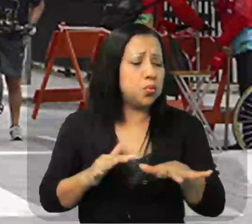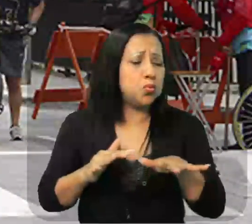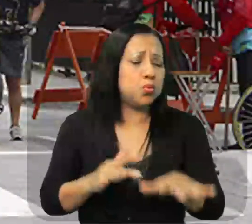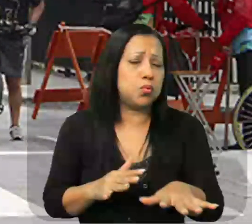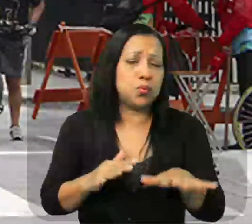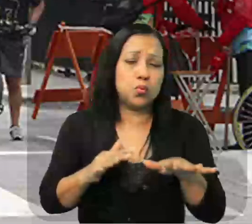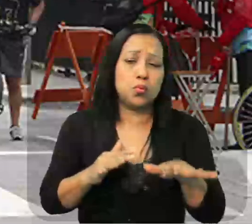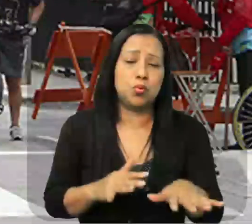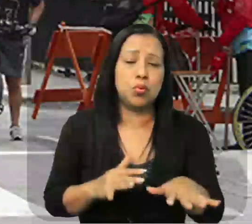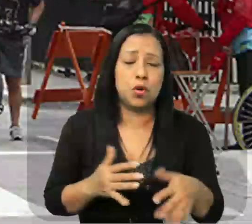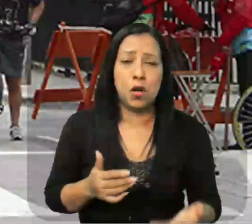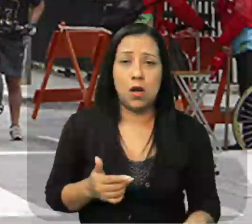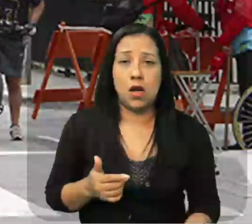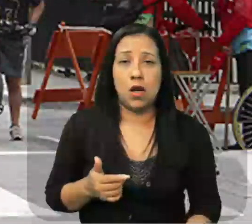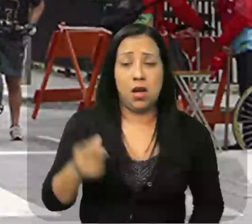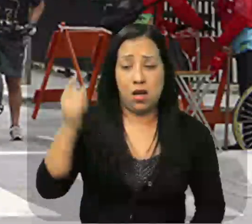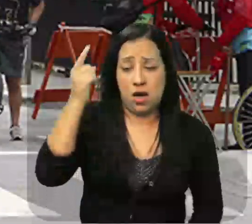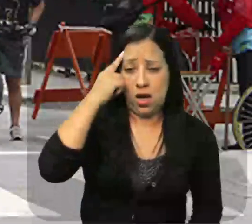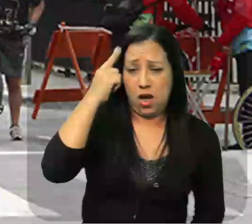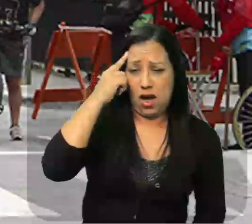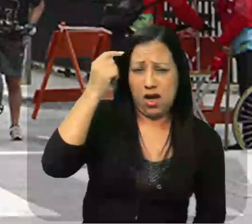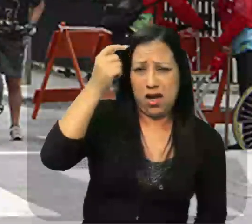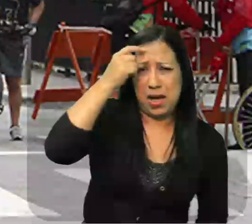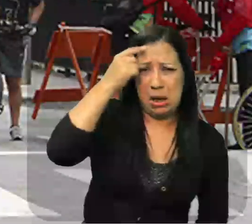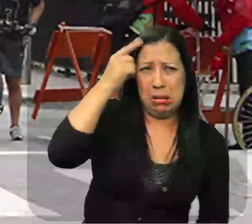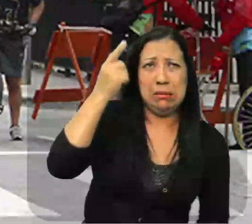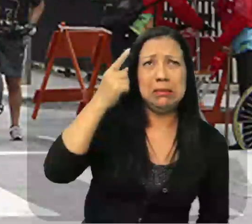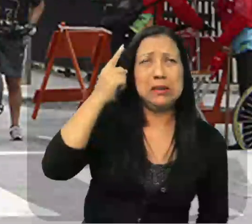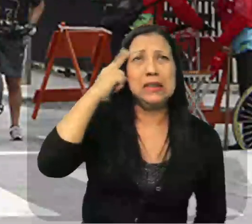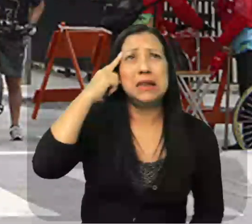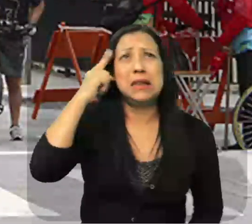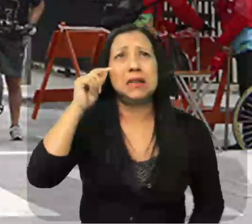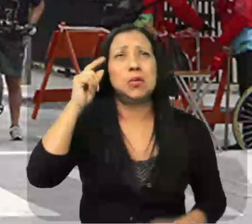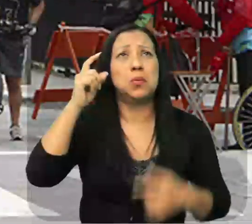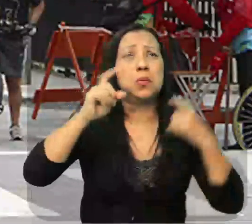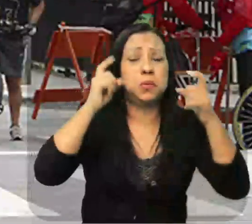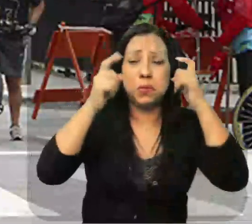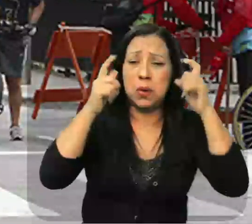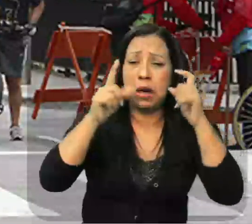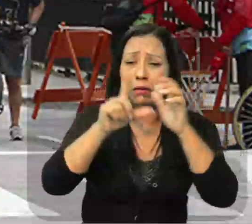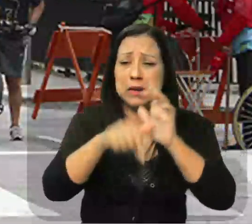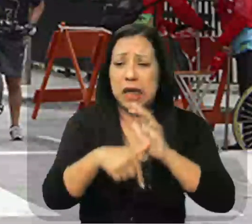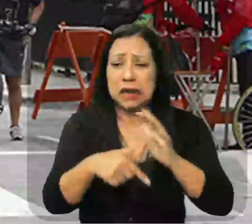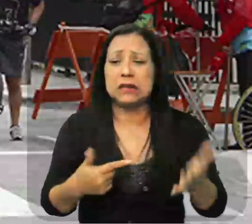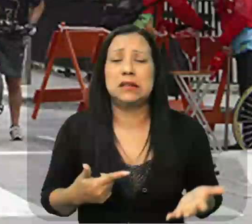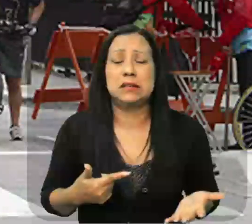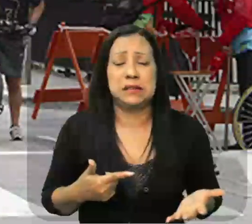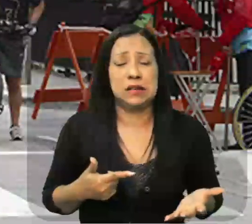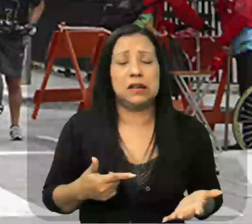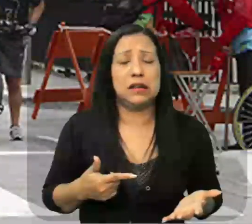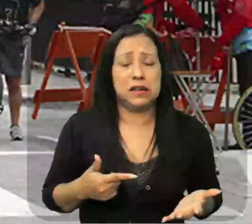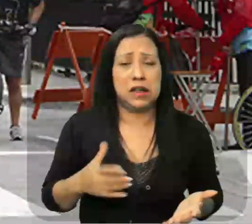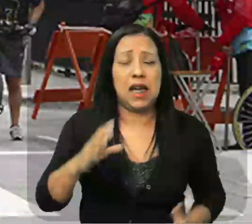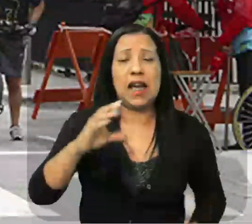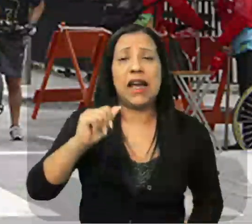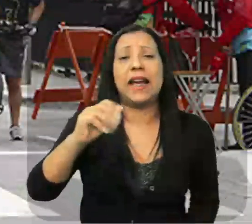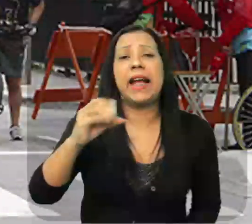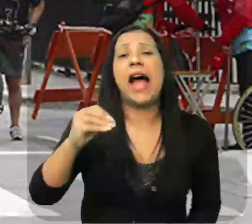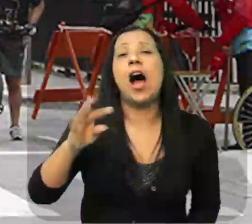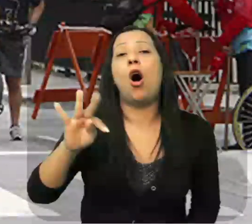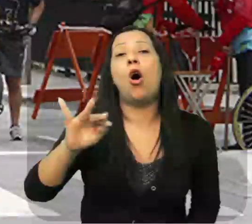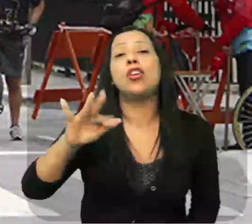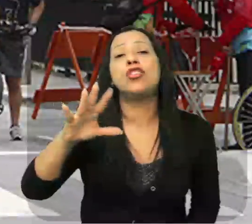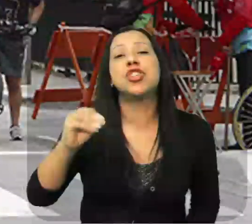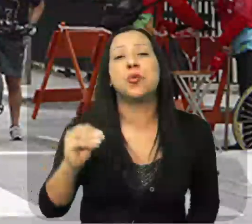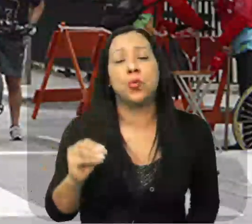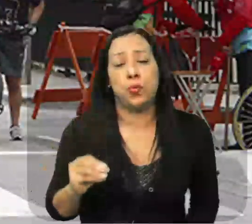Engarrafamento. É muita pressão. É um emocional da pessoa que está atrasada, que a pessoa fica, ai meu Deus do céu, eu vou chegar